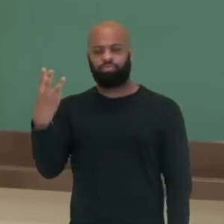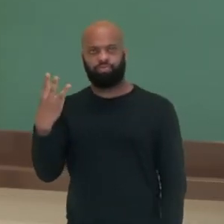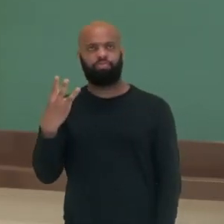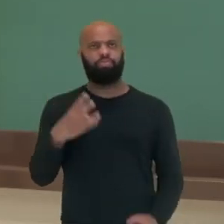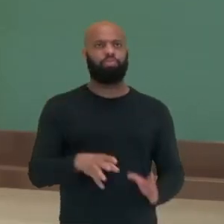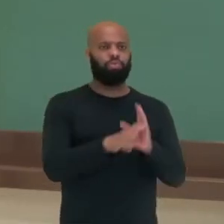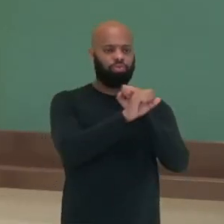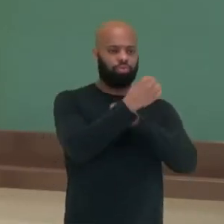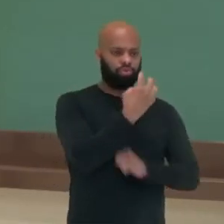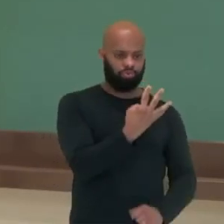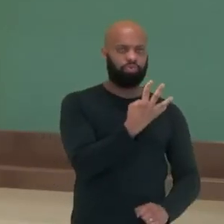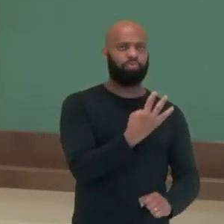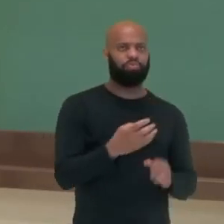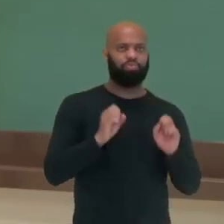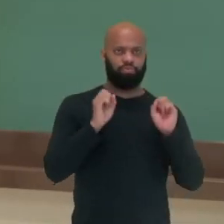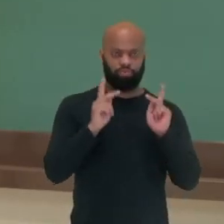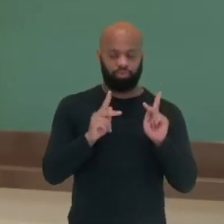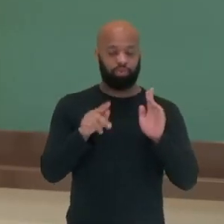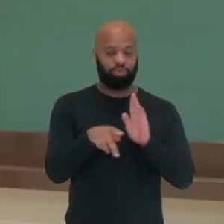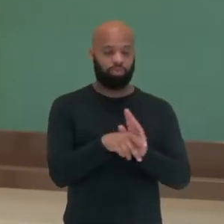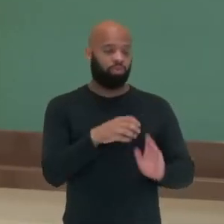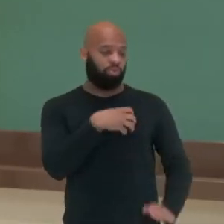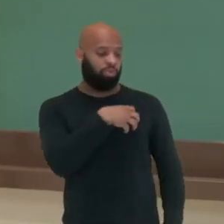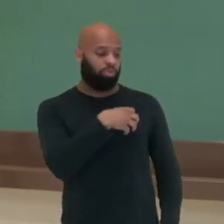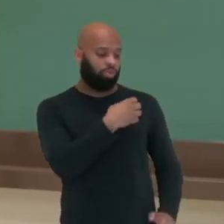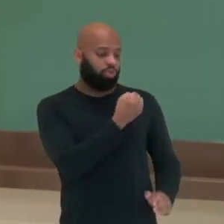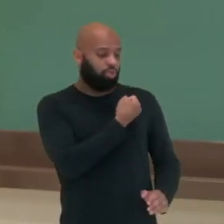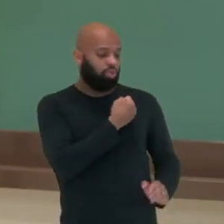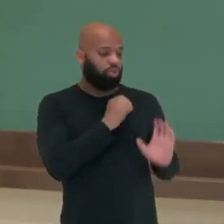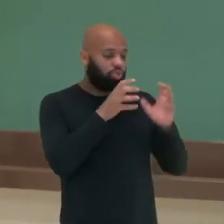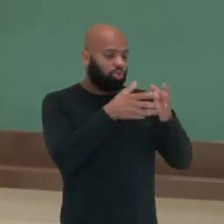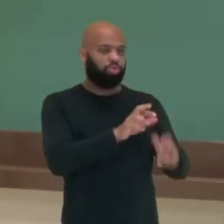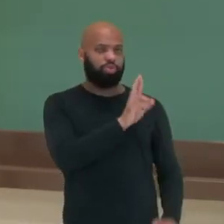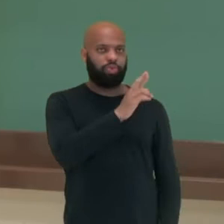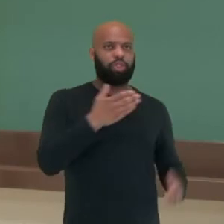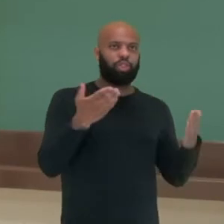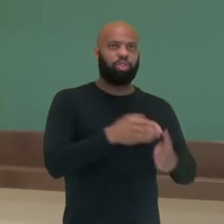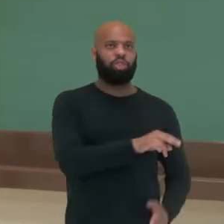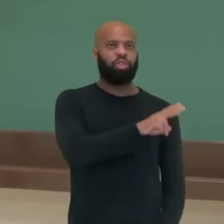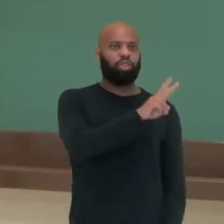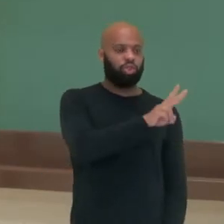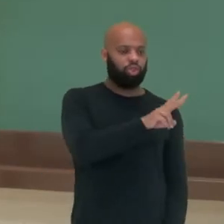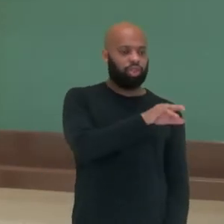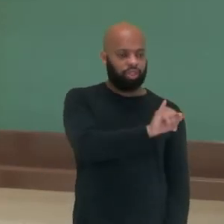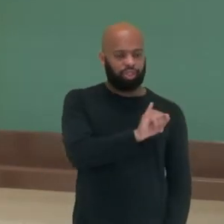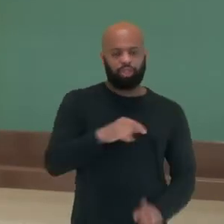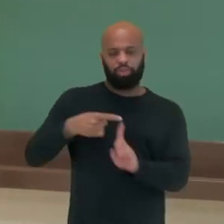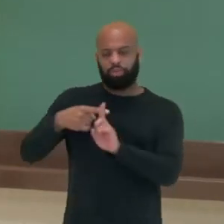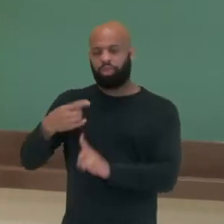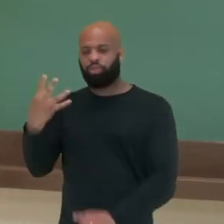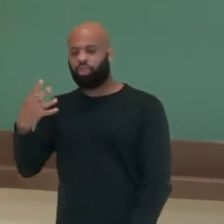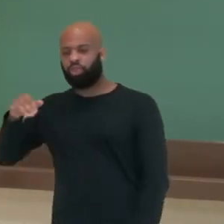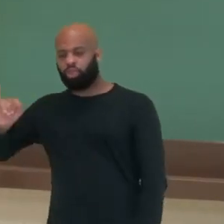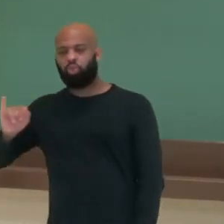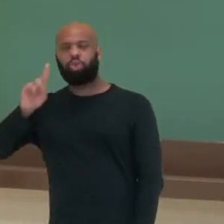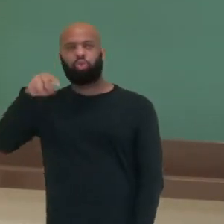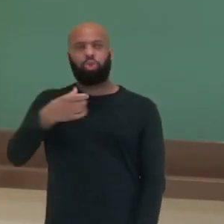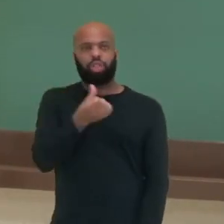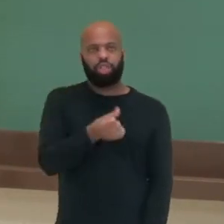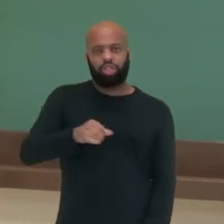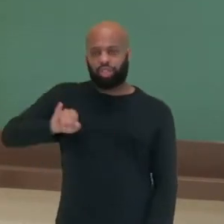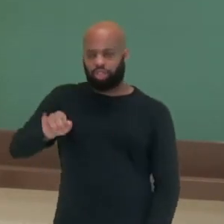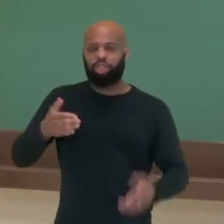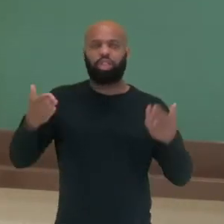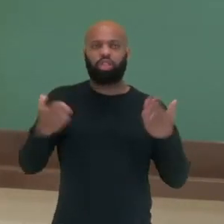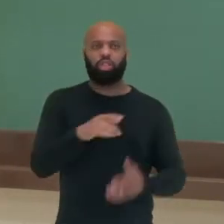mais 3, 4. Ficou a parte real, 4. 2i mais 4i, 6i. Portanto, a soma